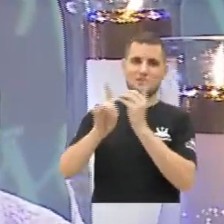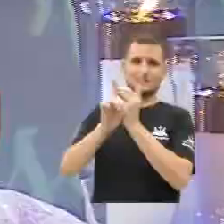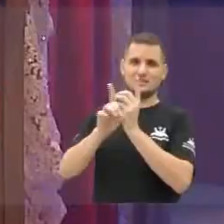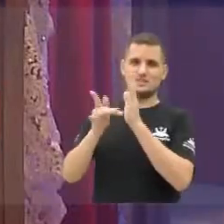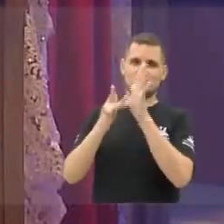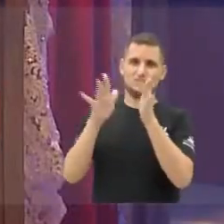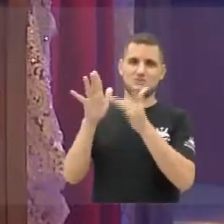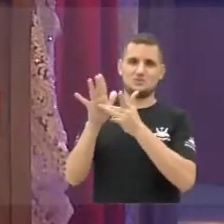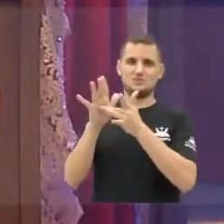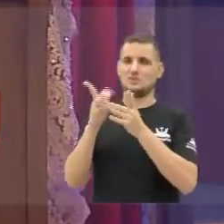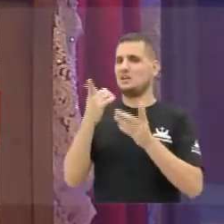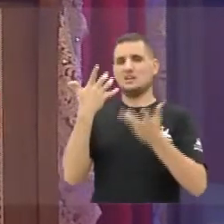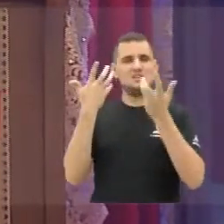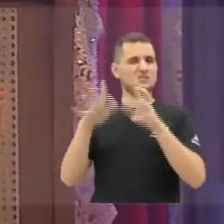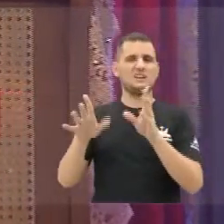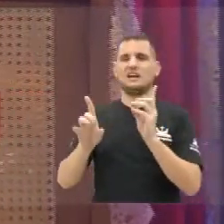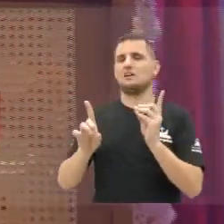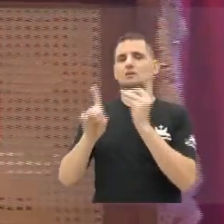viver a solidão.